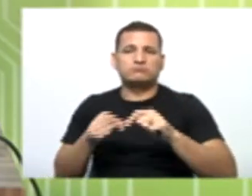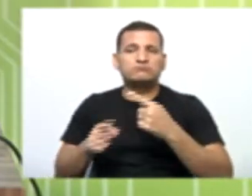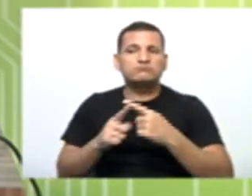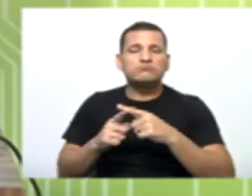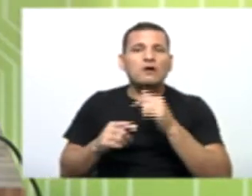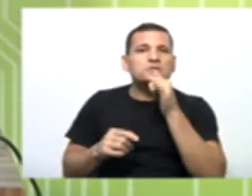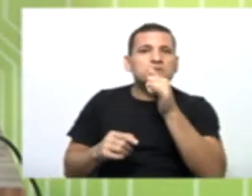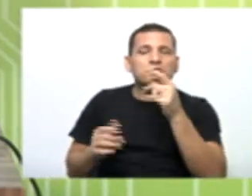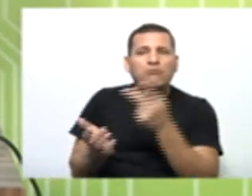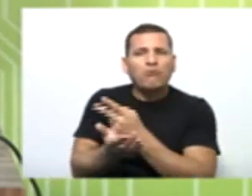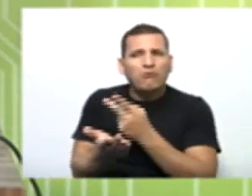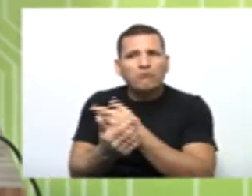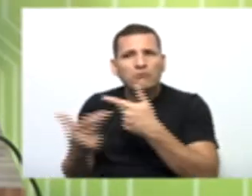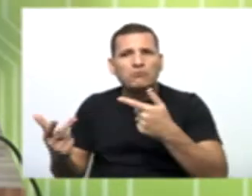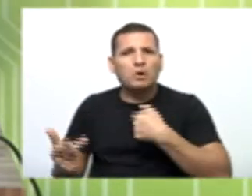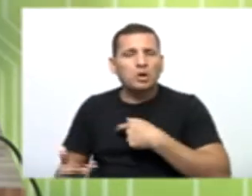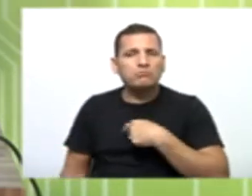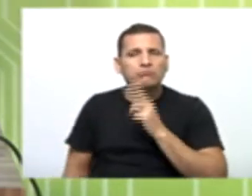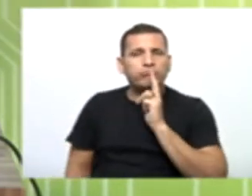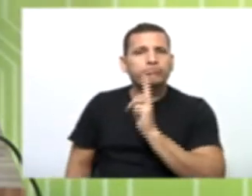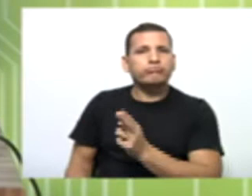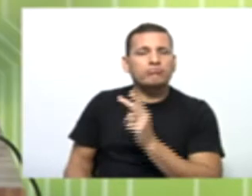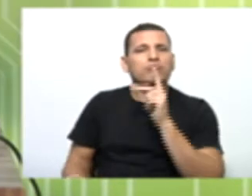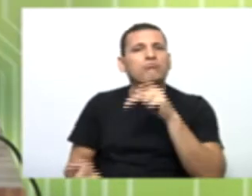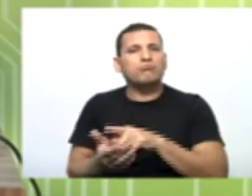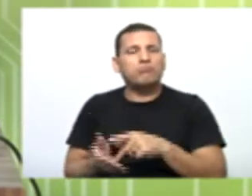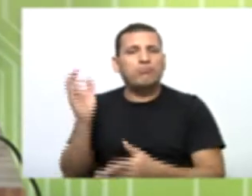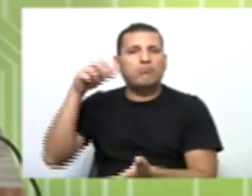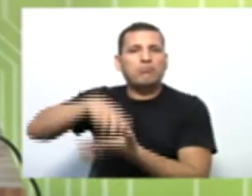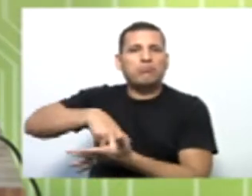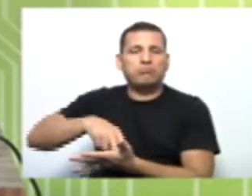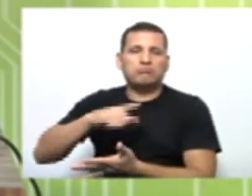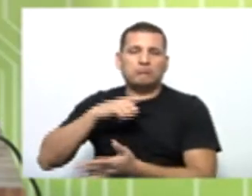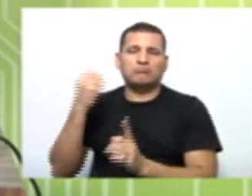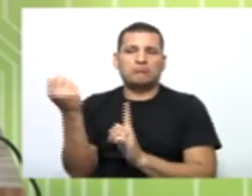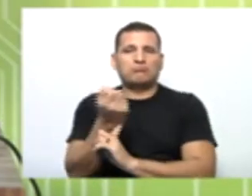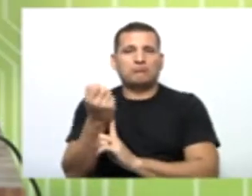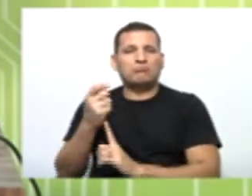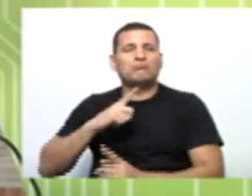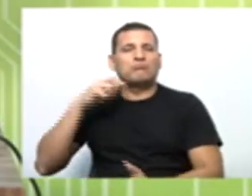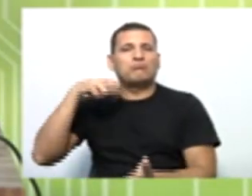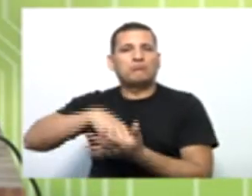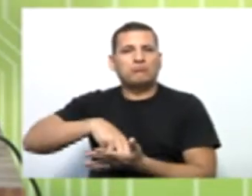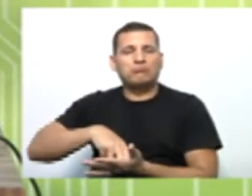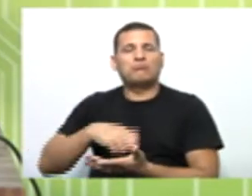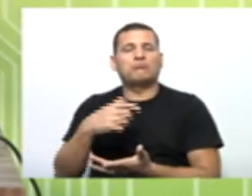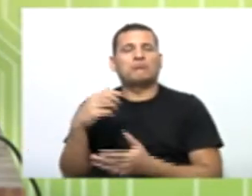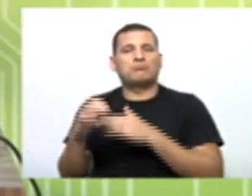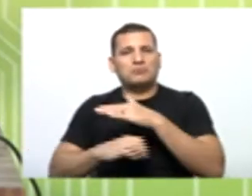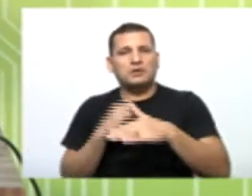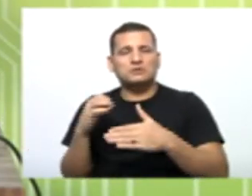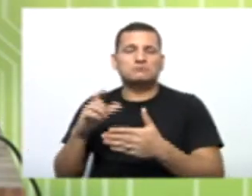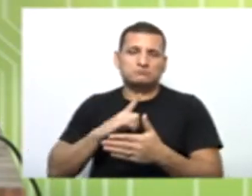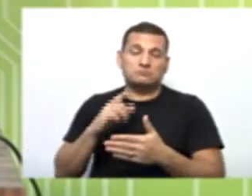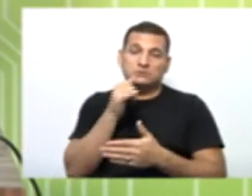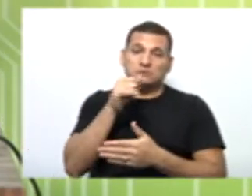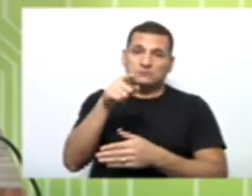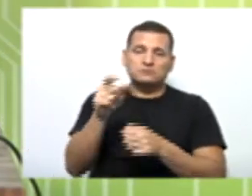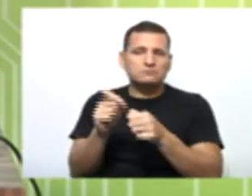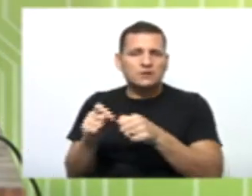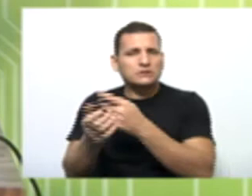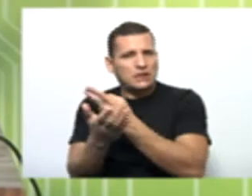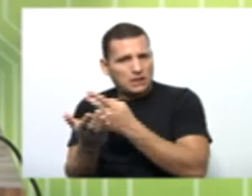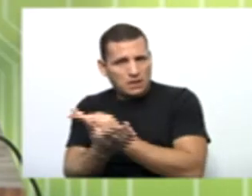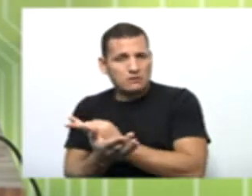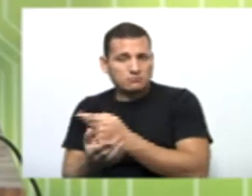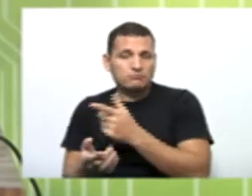essas consequências, para que eu não seja punido. Né? A sociedade pune, a empresa, os órgãos punem quando você comete algum erro.